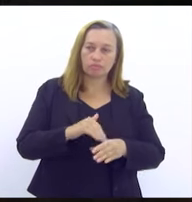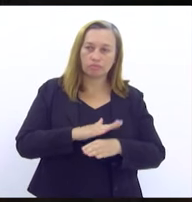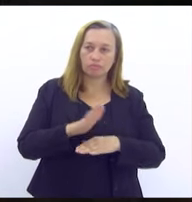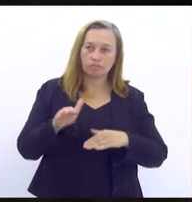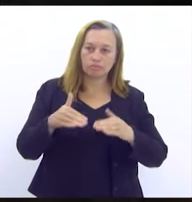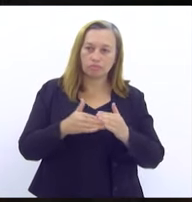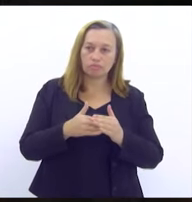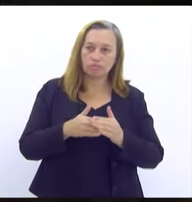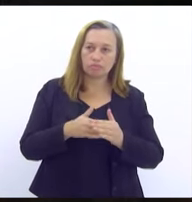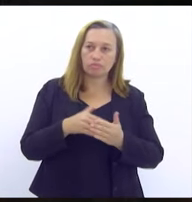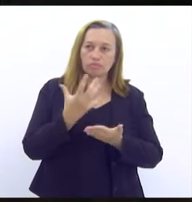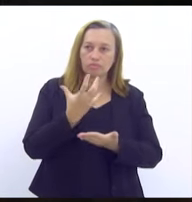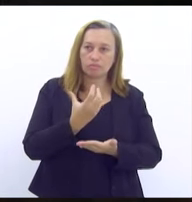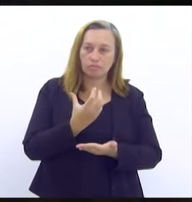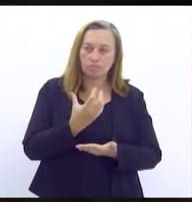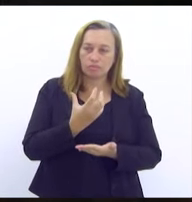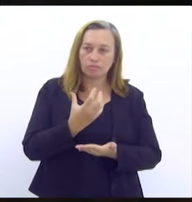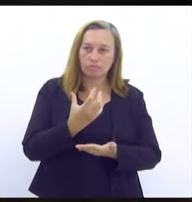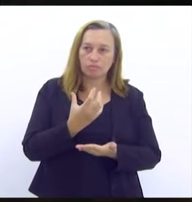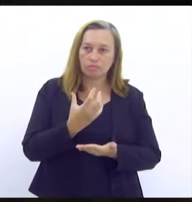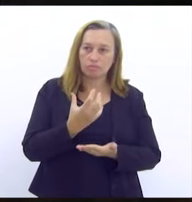votação. Senhores,